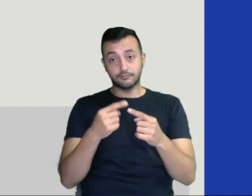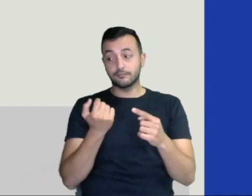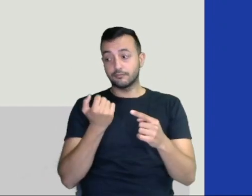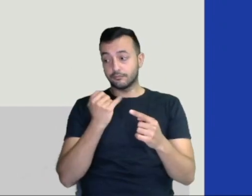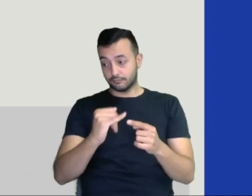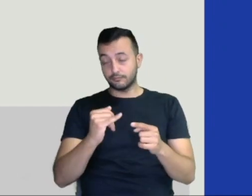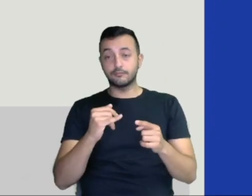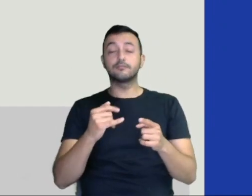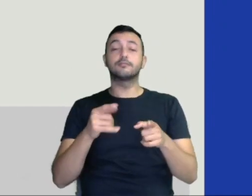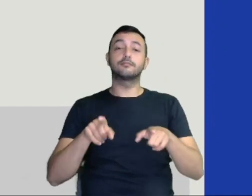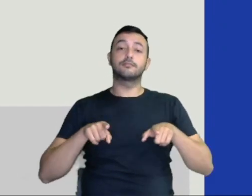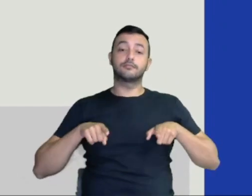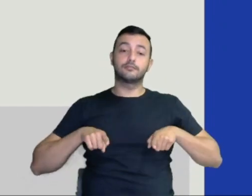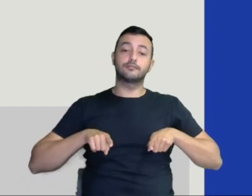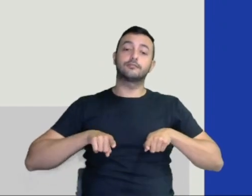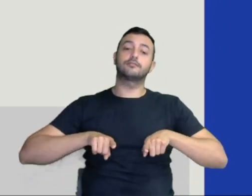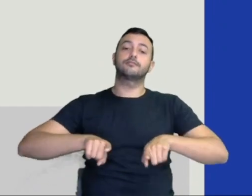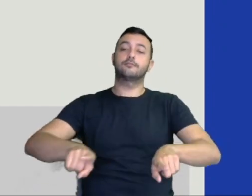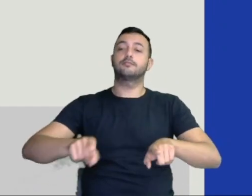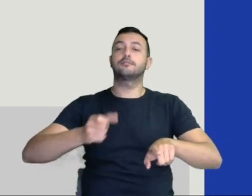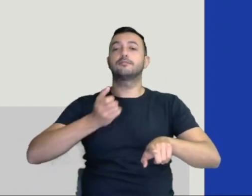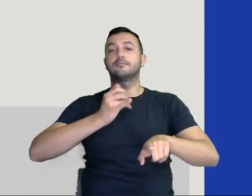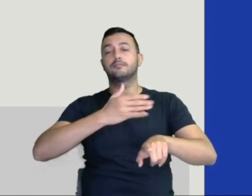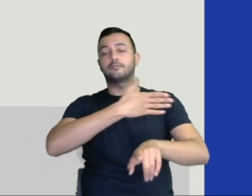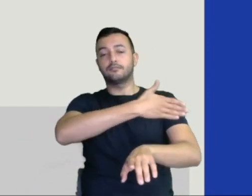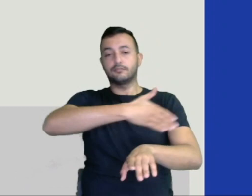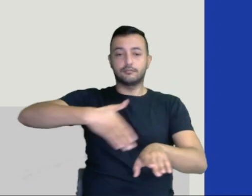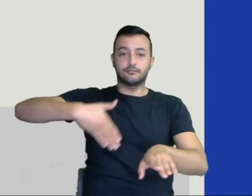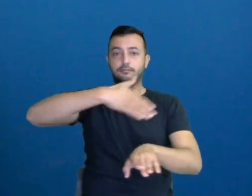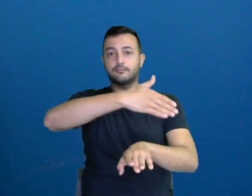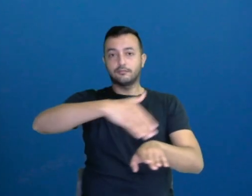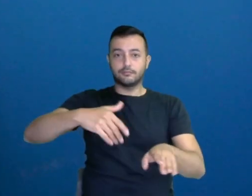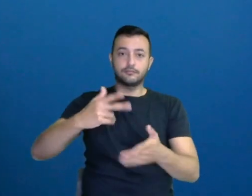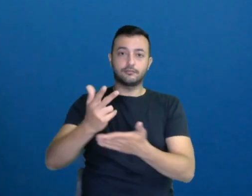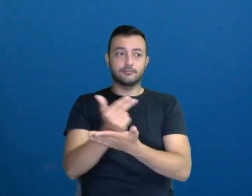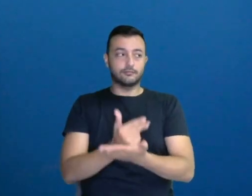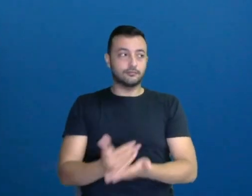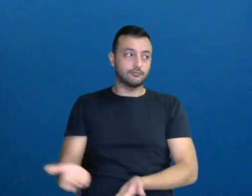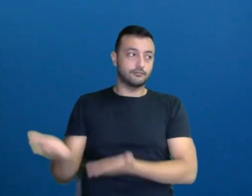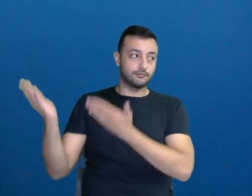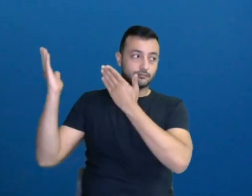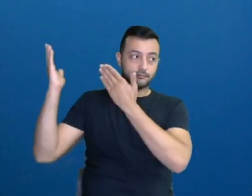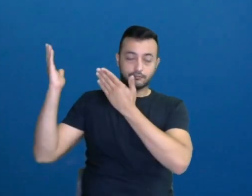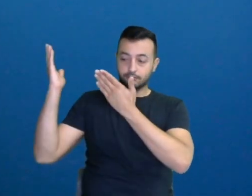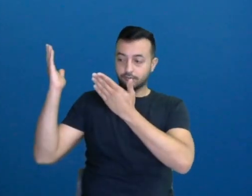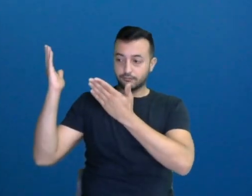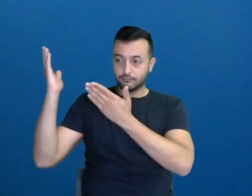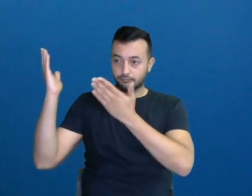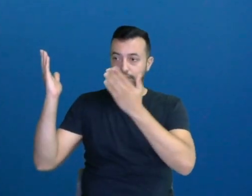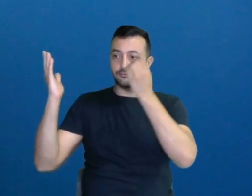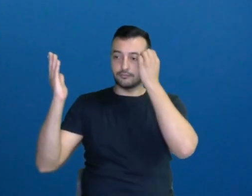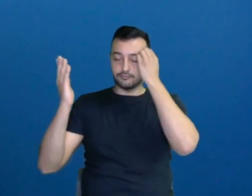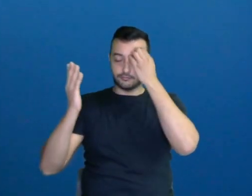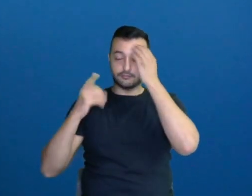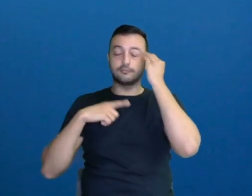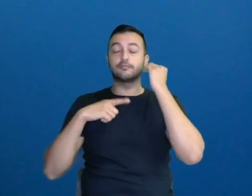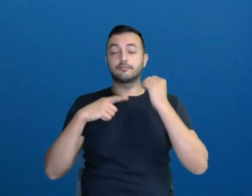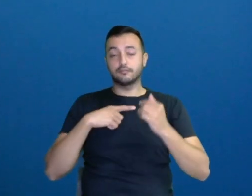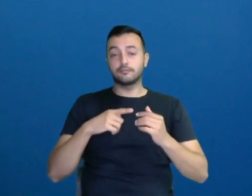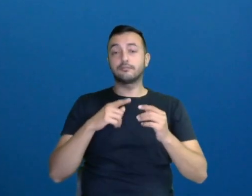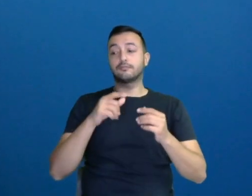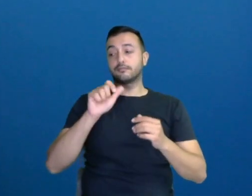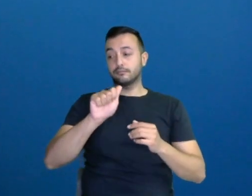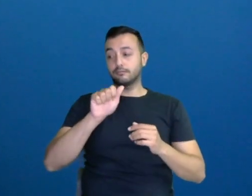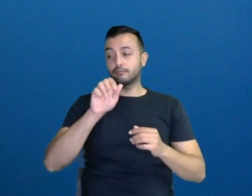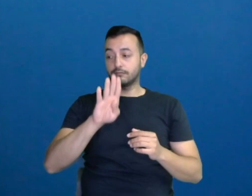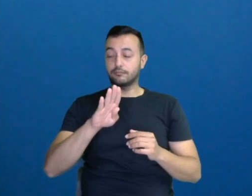feixe de retas paralelas é cortado por transversais, como mostra aqui esse desenho, ó. Então, nós temos aqui as retas A, B